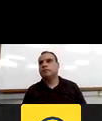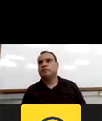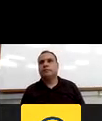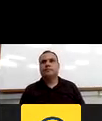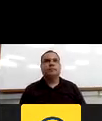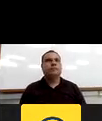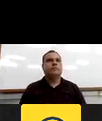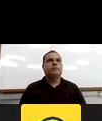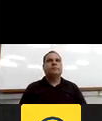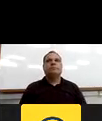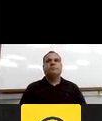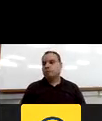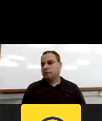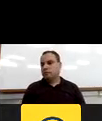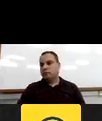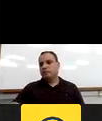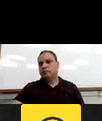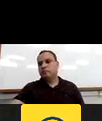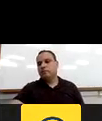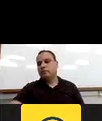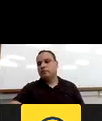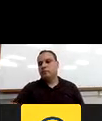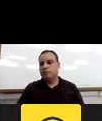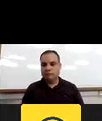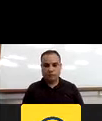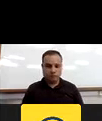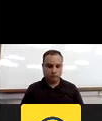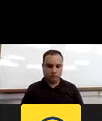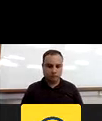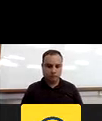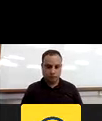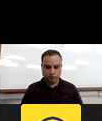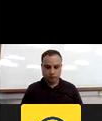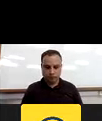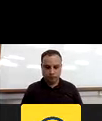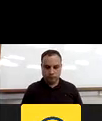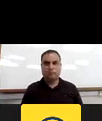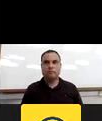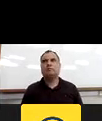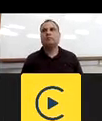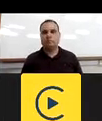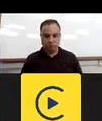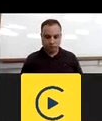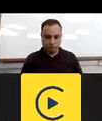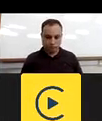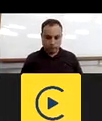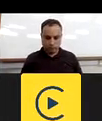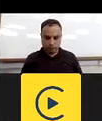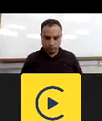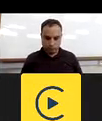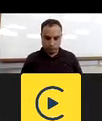né, que possibilite a inserção desses indivíduos enquanto sujeitos de direitos em pleno exercício de sua